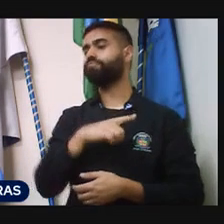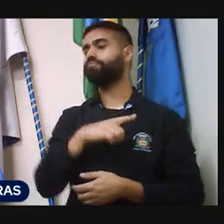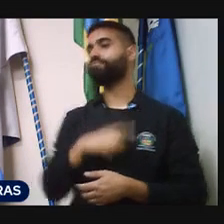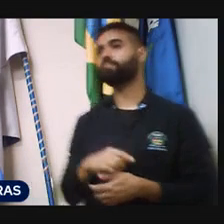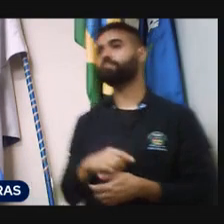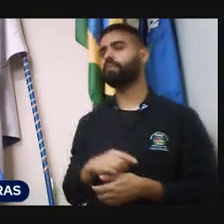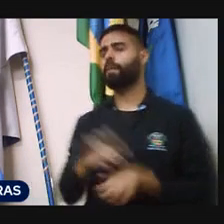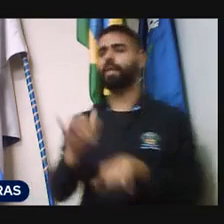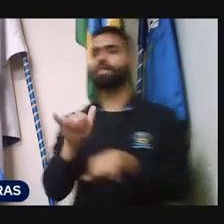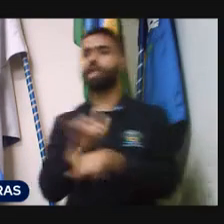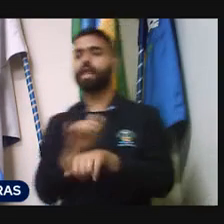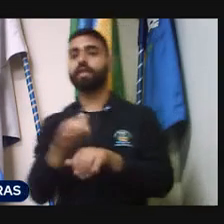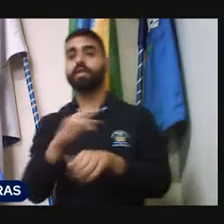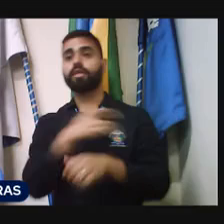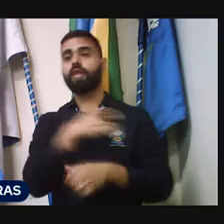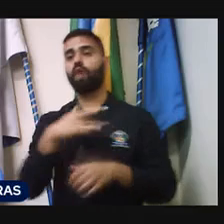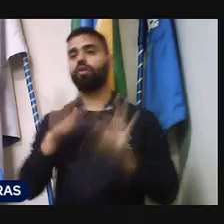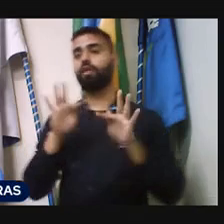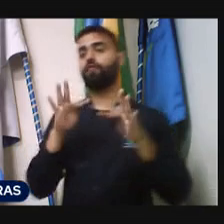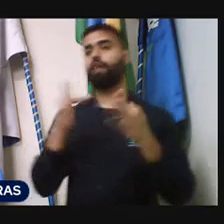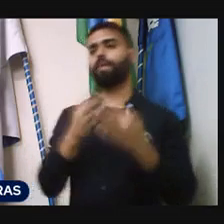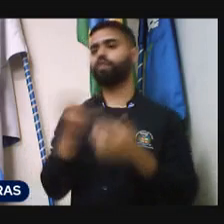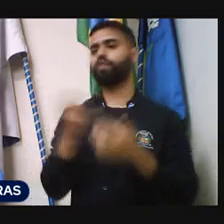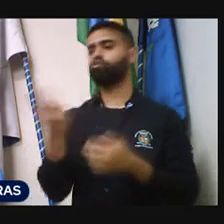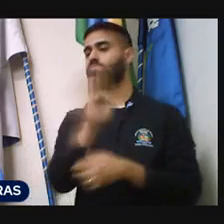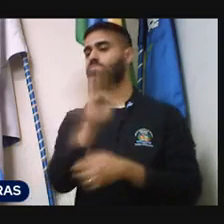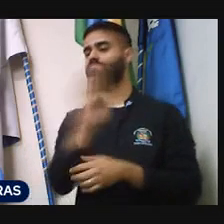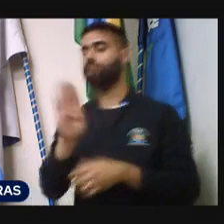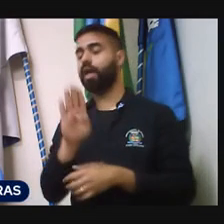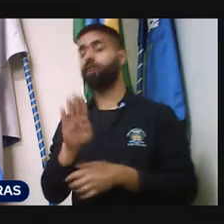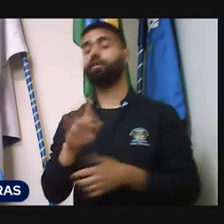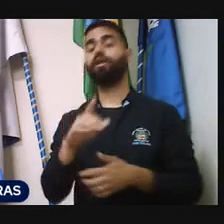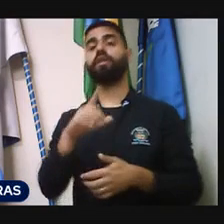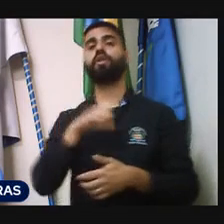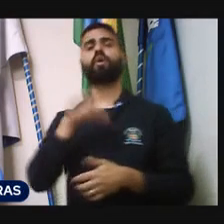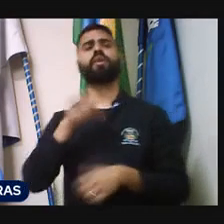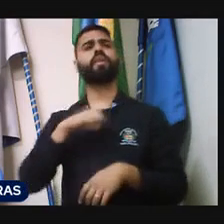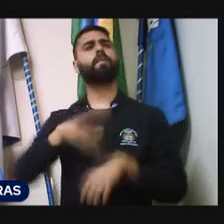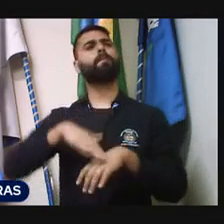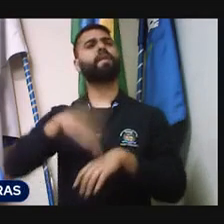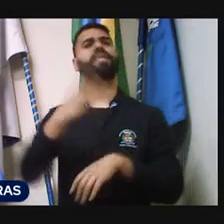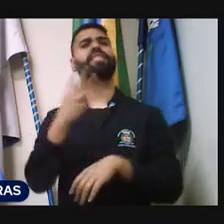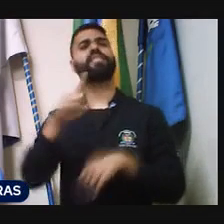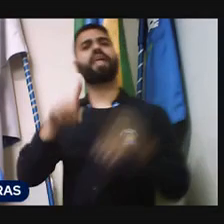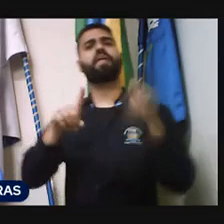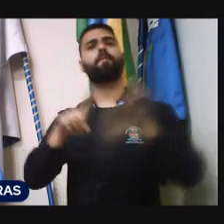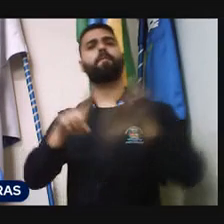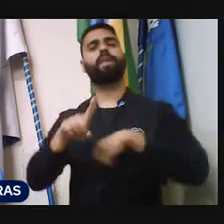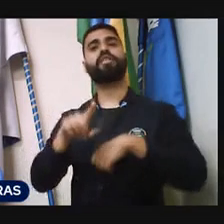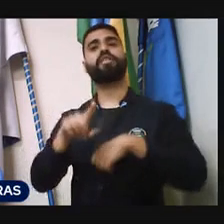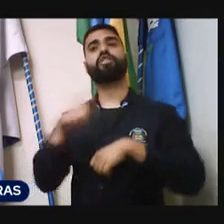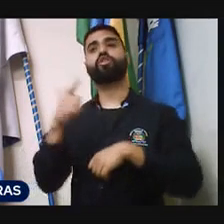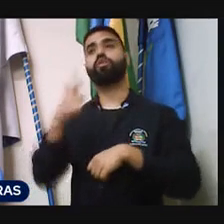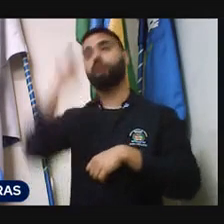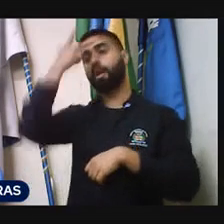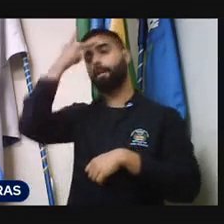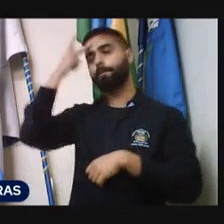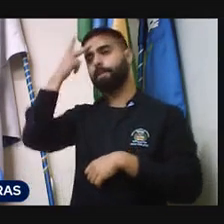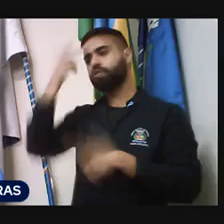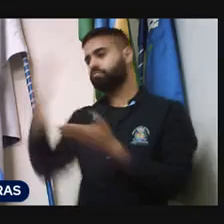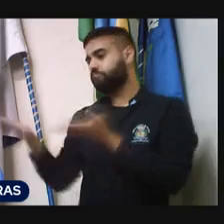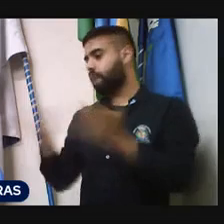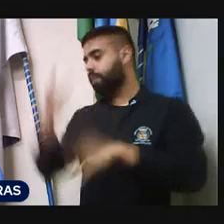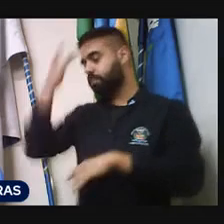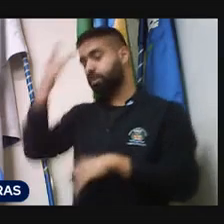tem uma estratégia de saúde da família que atende biquíni Vadinho Fonseca tá há mais de três meses sem um atendente sem o técnico de